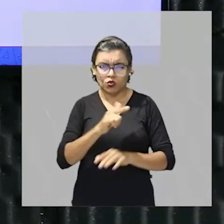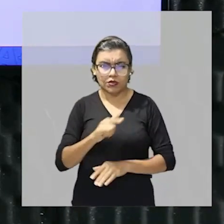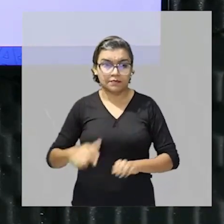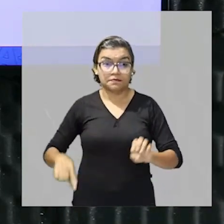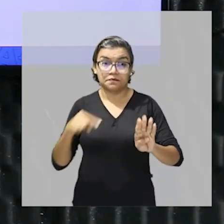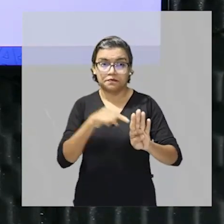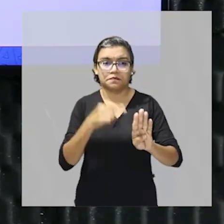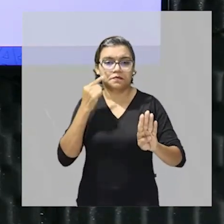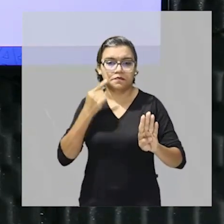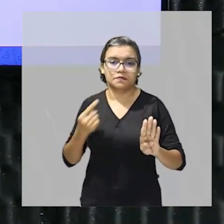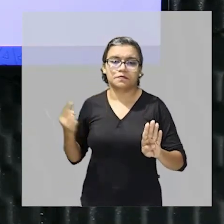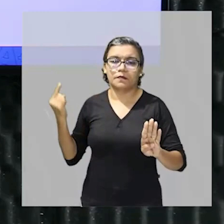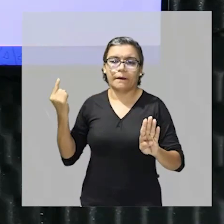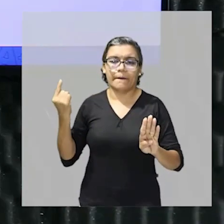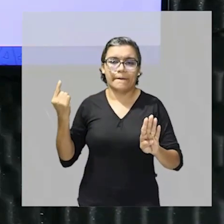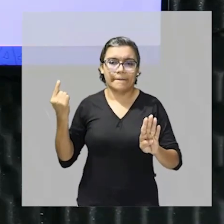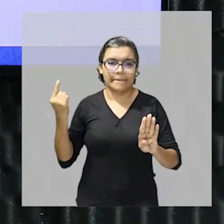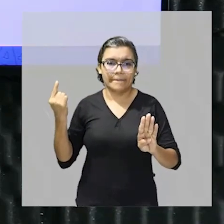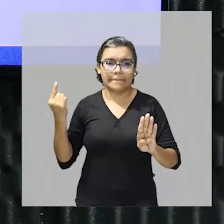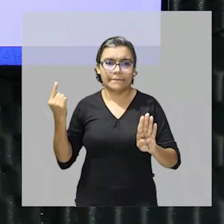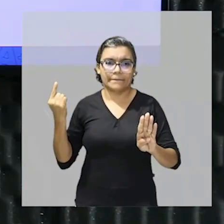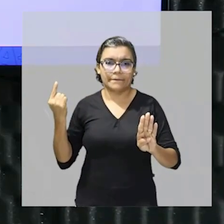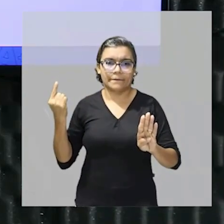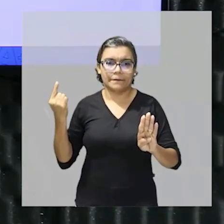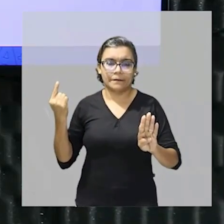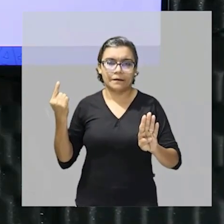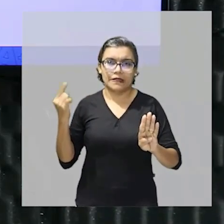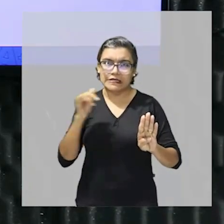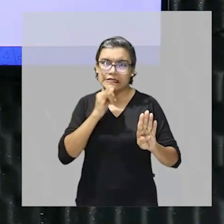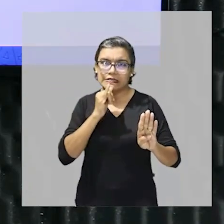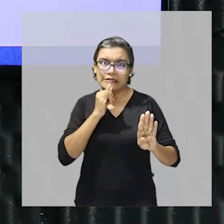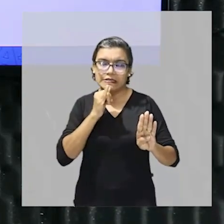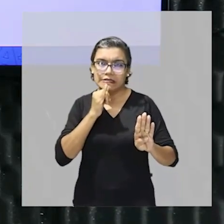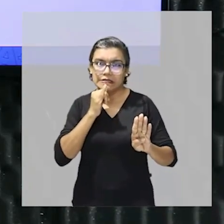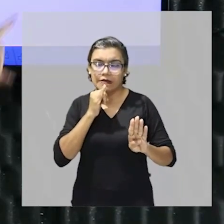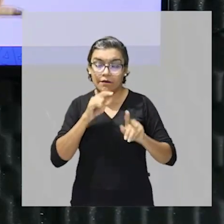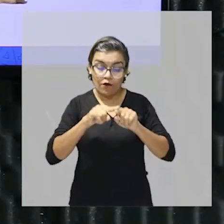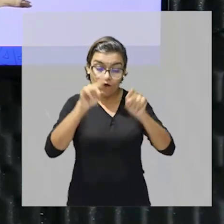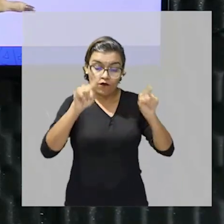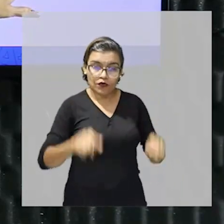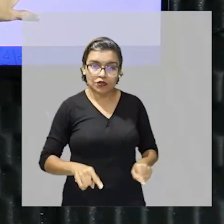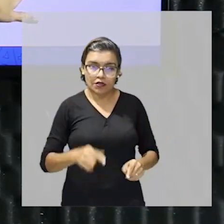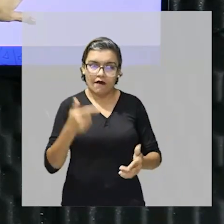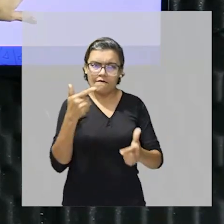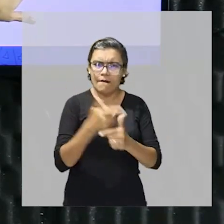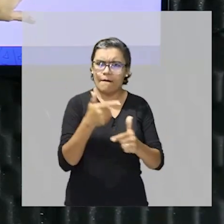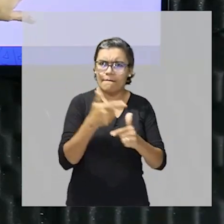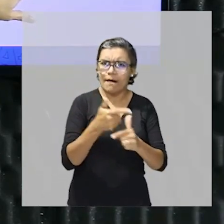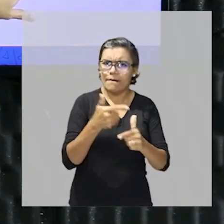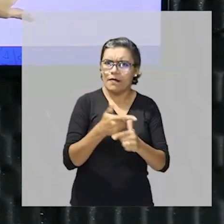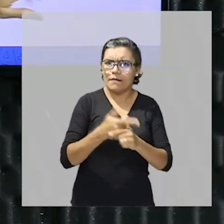para reprimir um funcionário por várias ausências, for